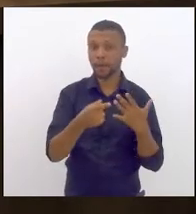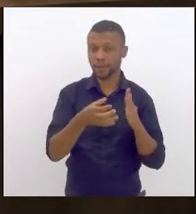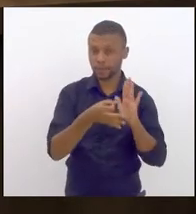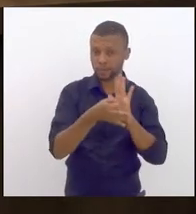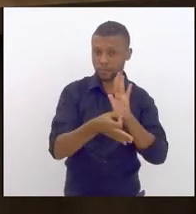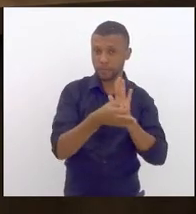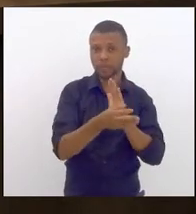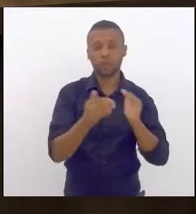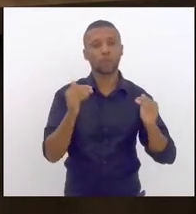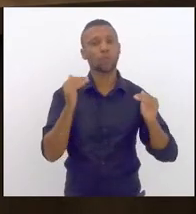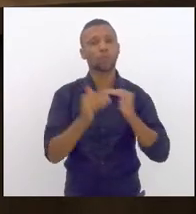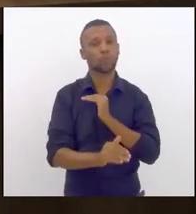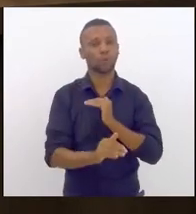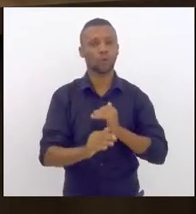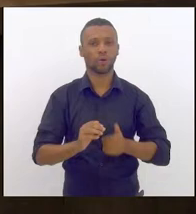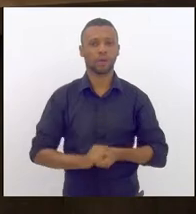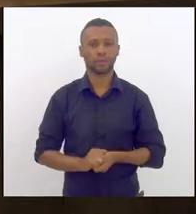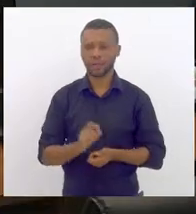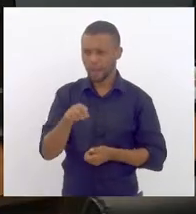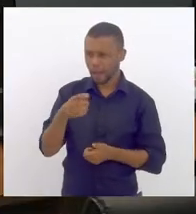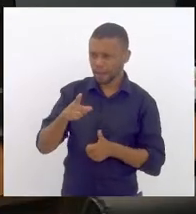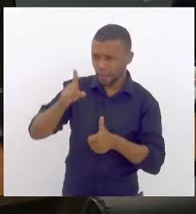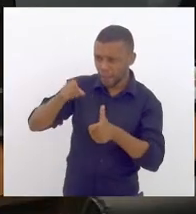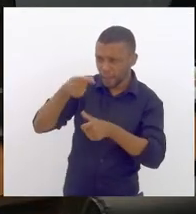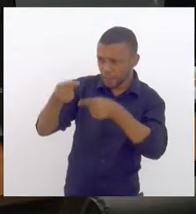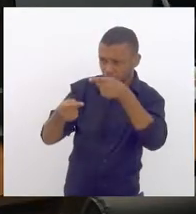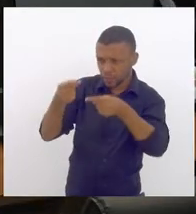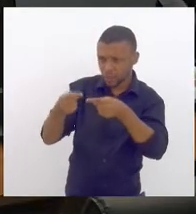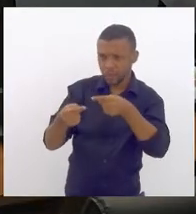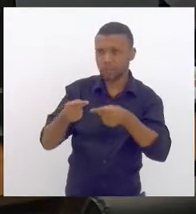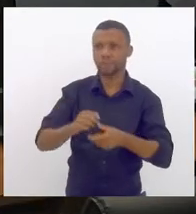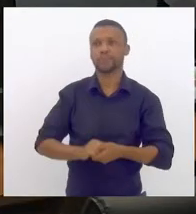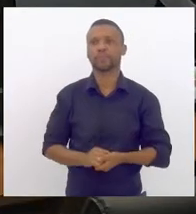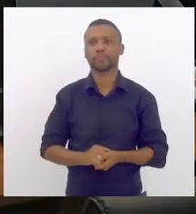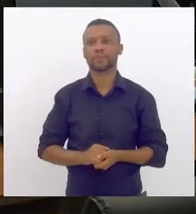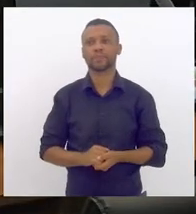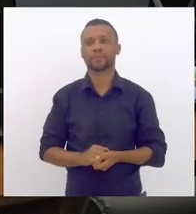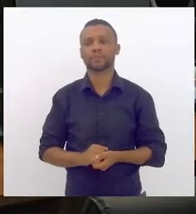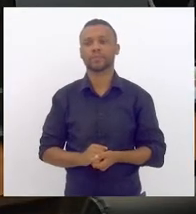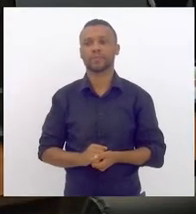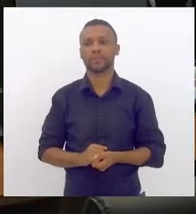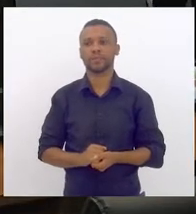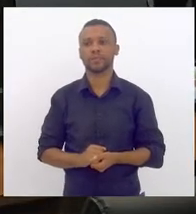emendas. É em primeira essa? Está em primeira?